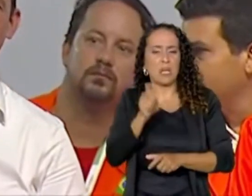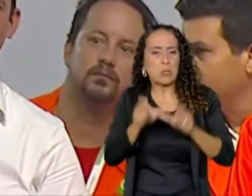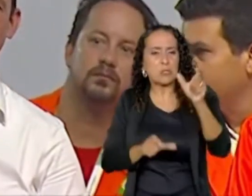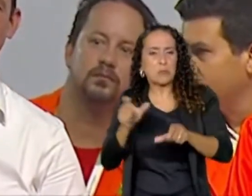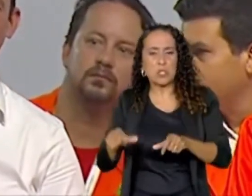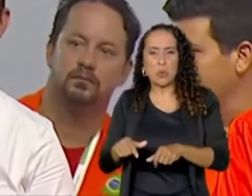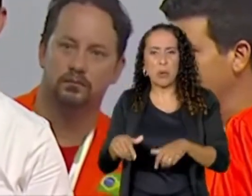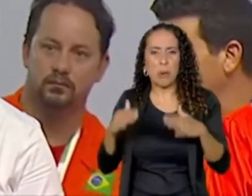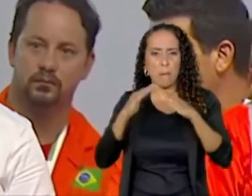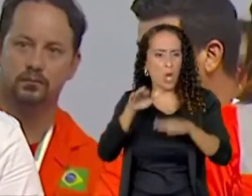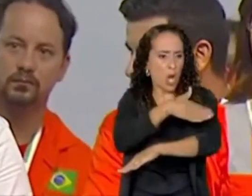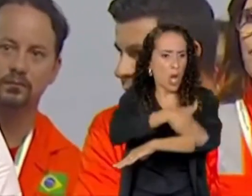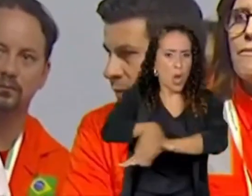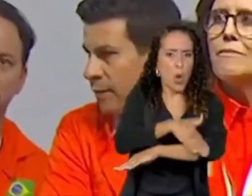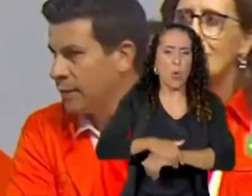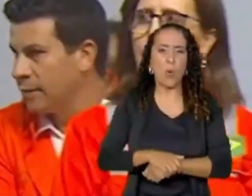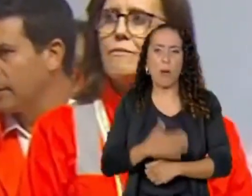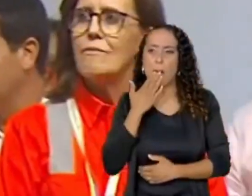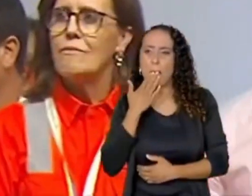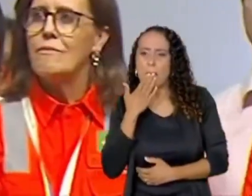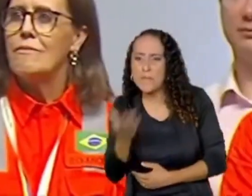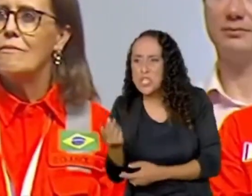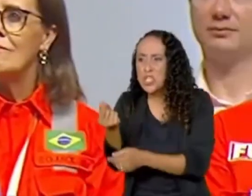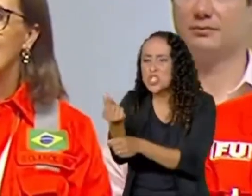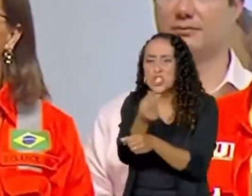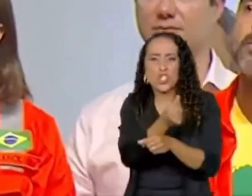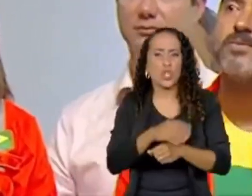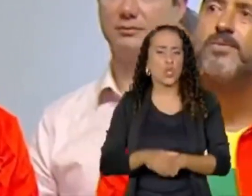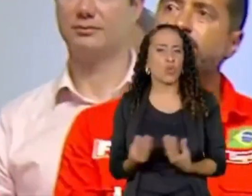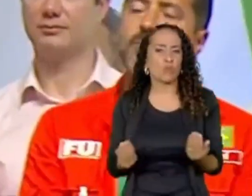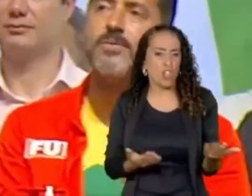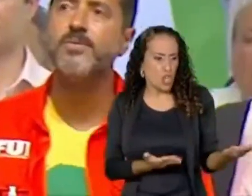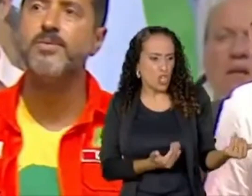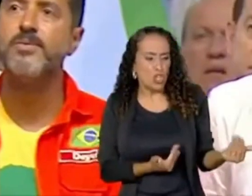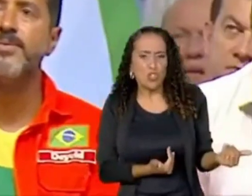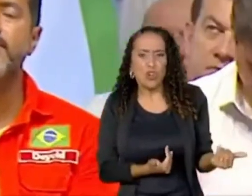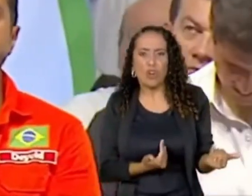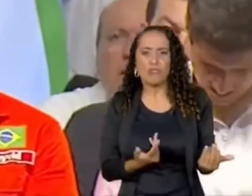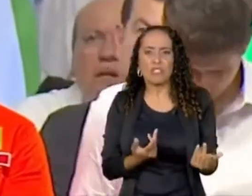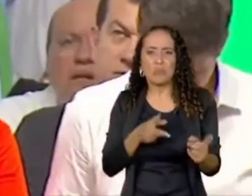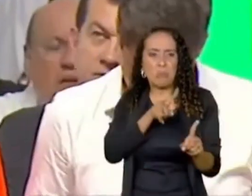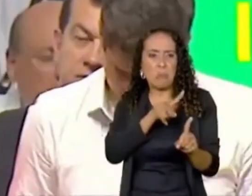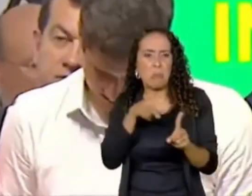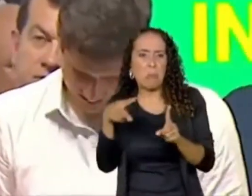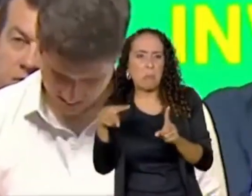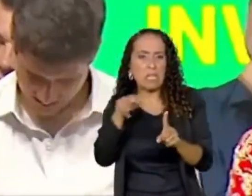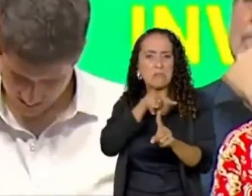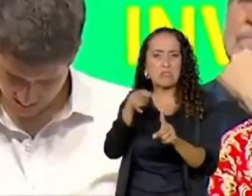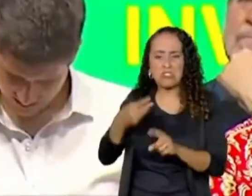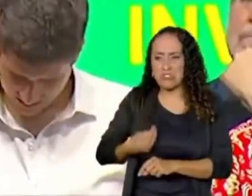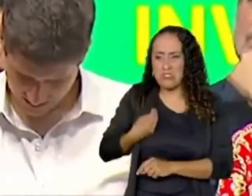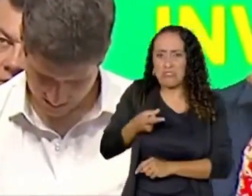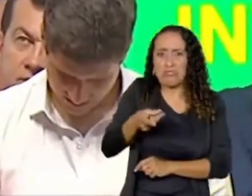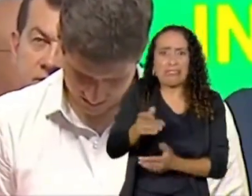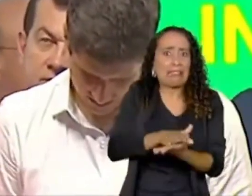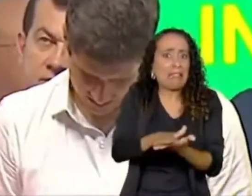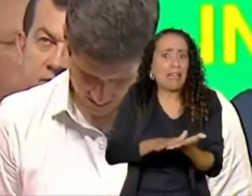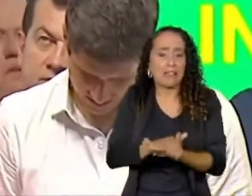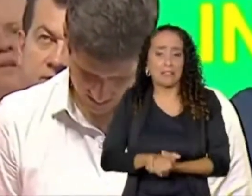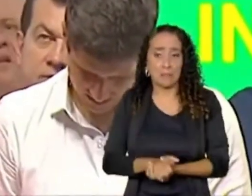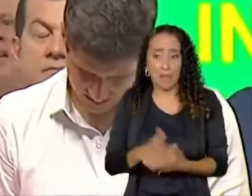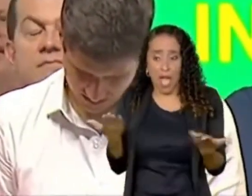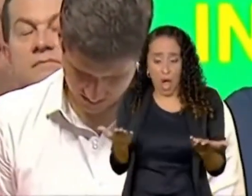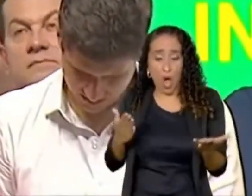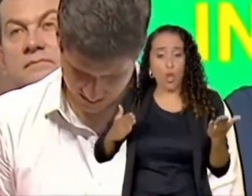rua, com tanta gente pedindo esmola, com a juventude sem perspectiva de vida? Nós agora aprovamos